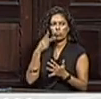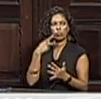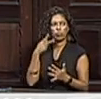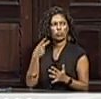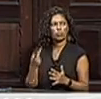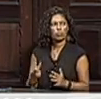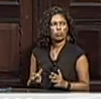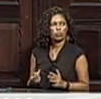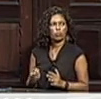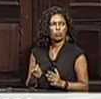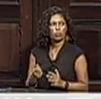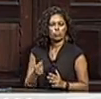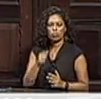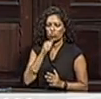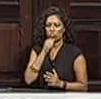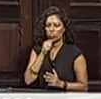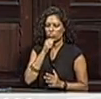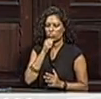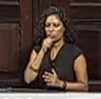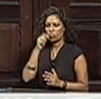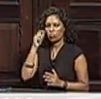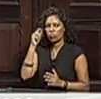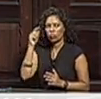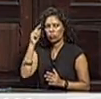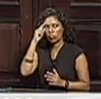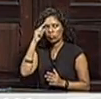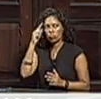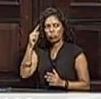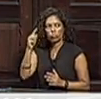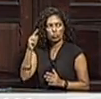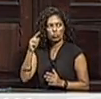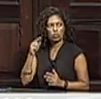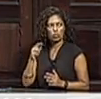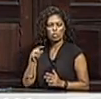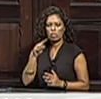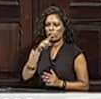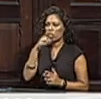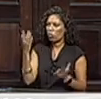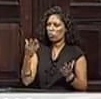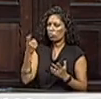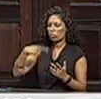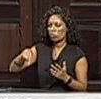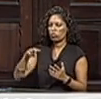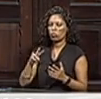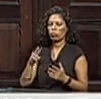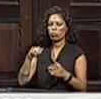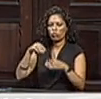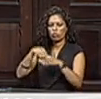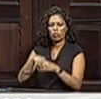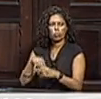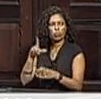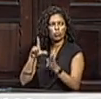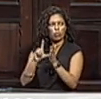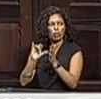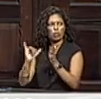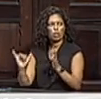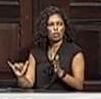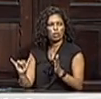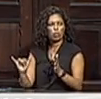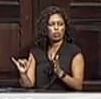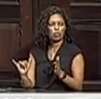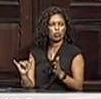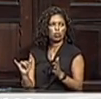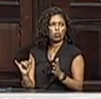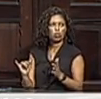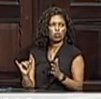sem nenhuma dúvida, de que votamos uma lei que, para a quase